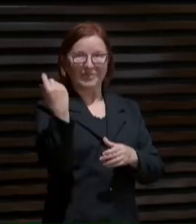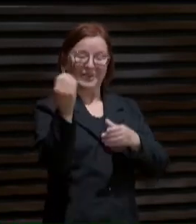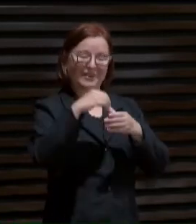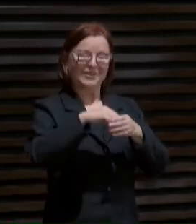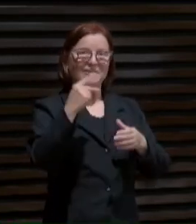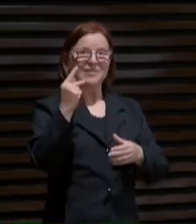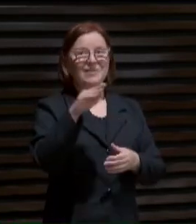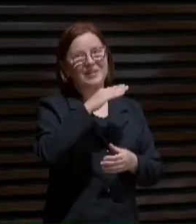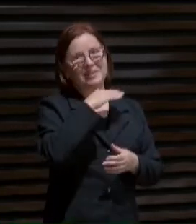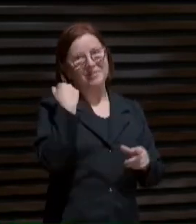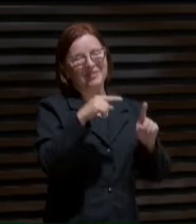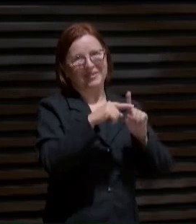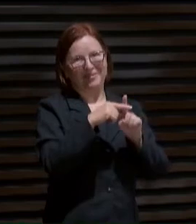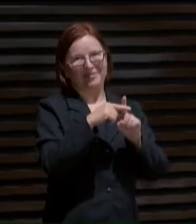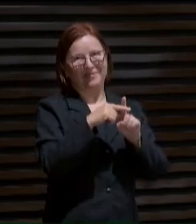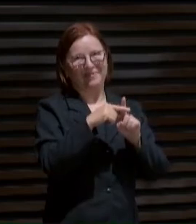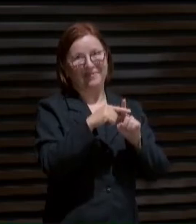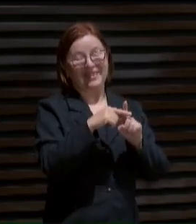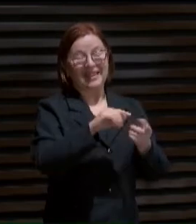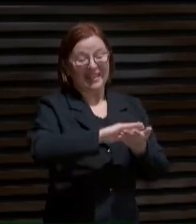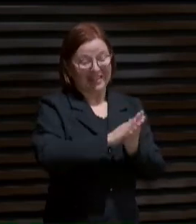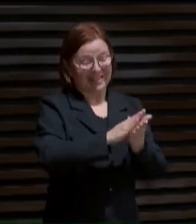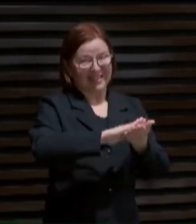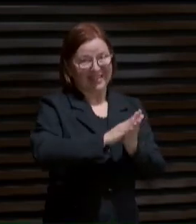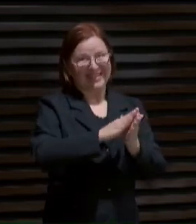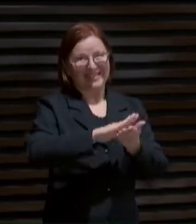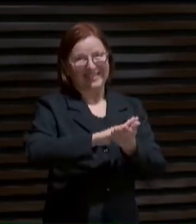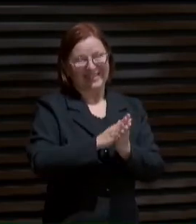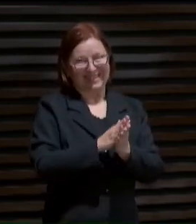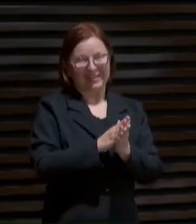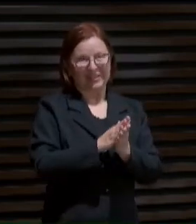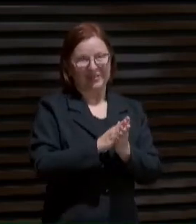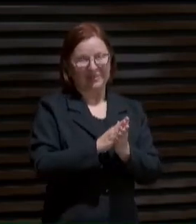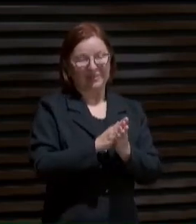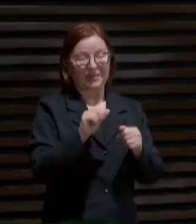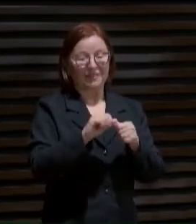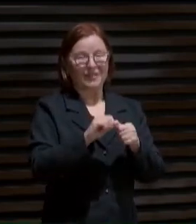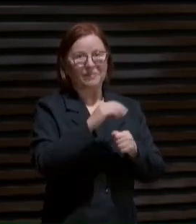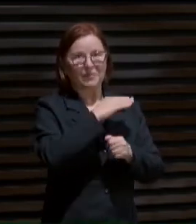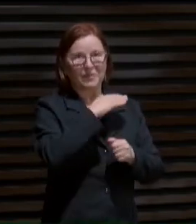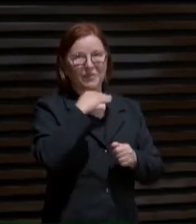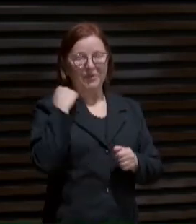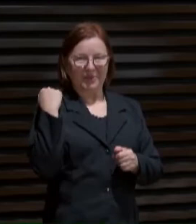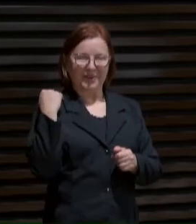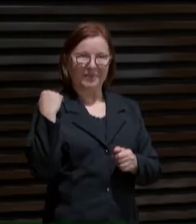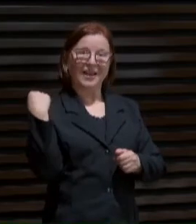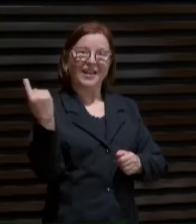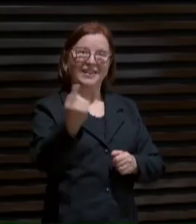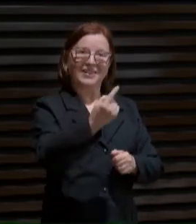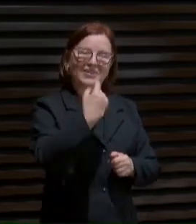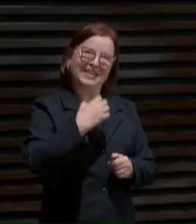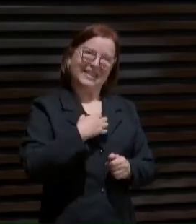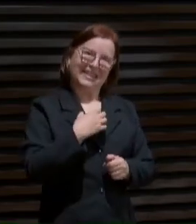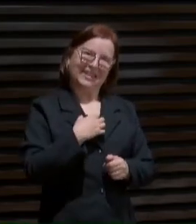sua morte ele aniquila ele faz morrer aquilo que nos matava